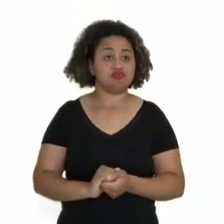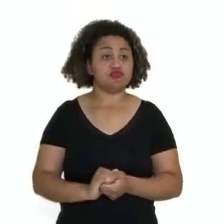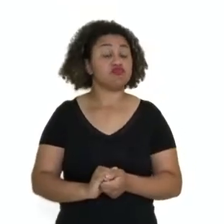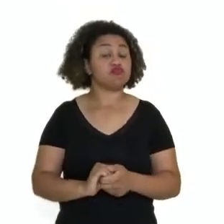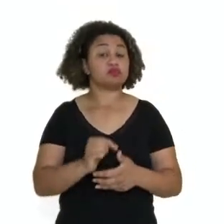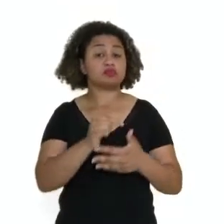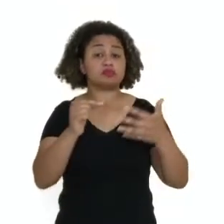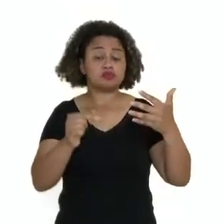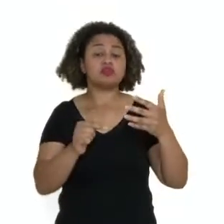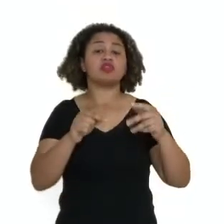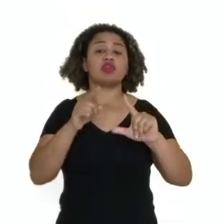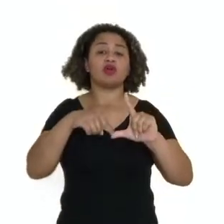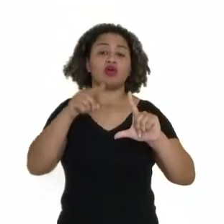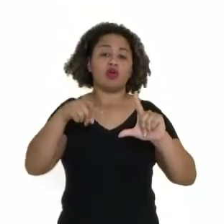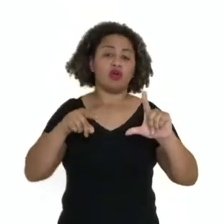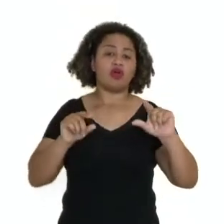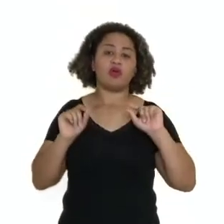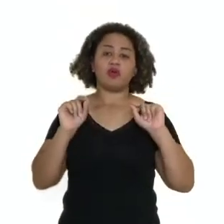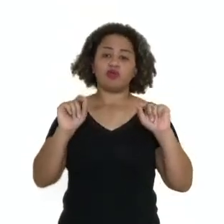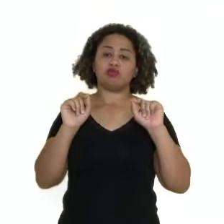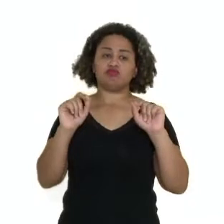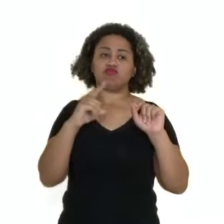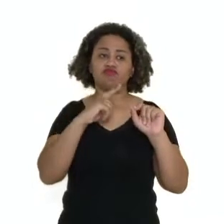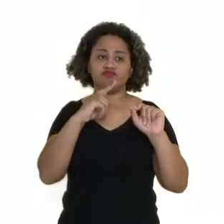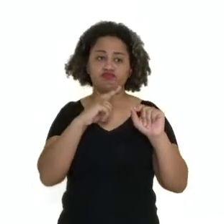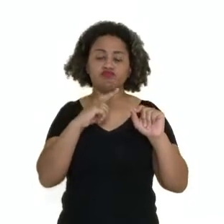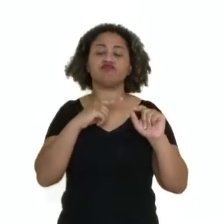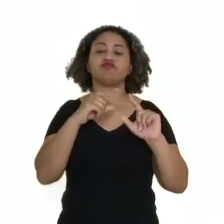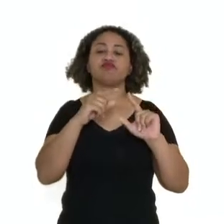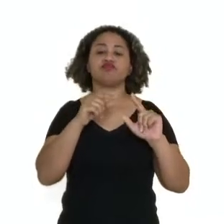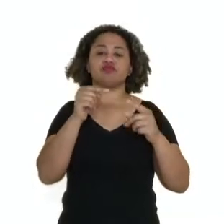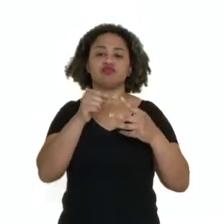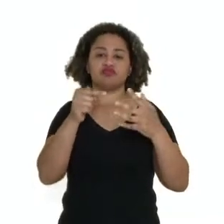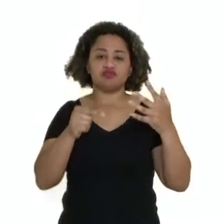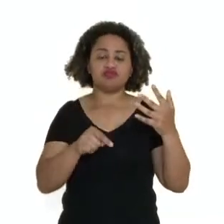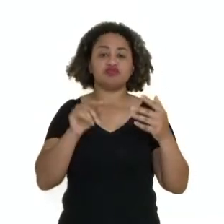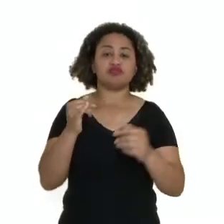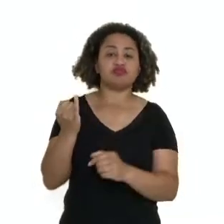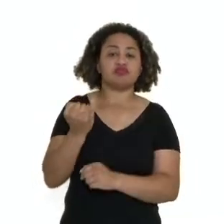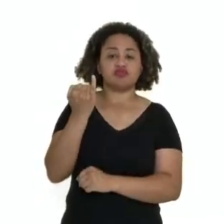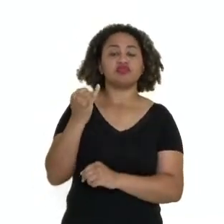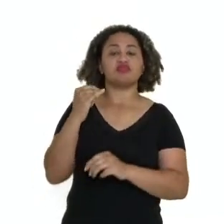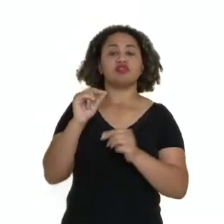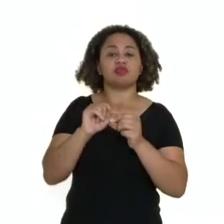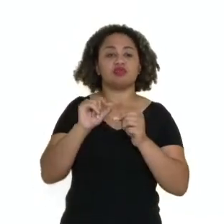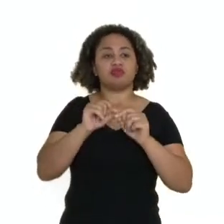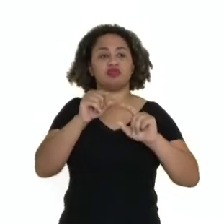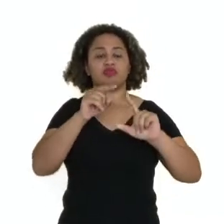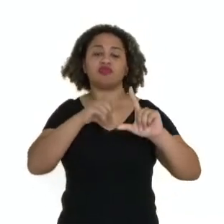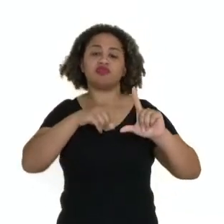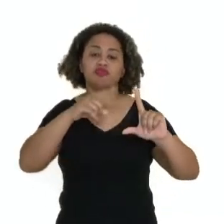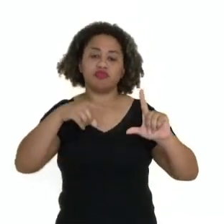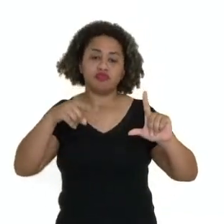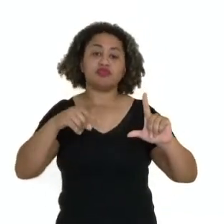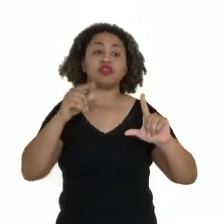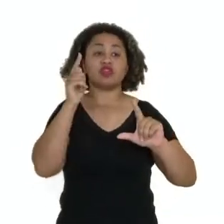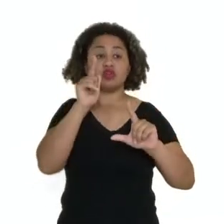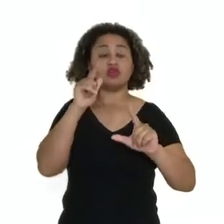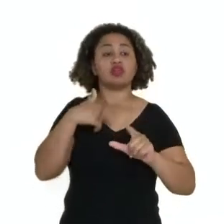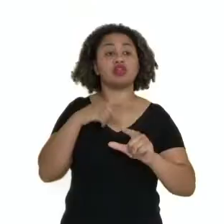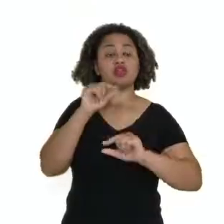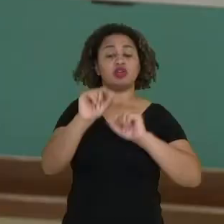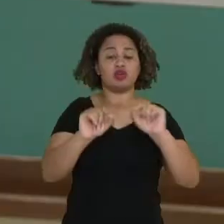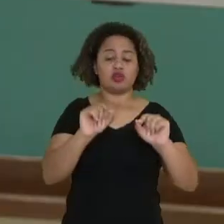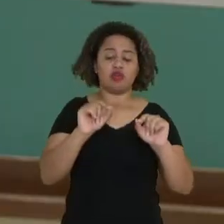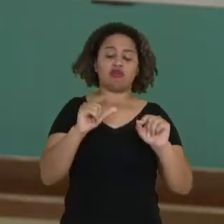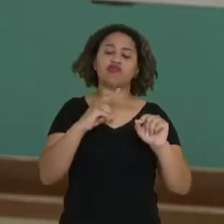Elementos gráficos. Quais são, então, os elementos importantes na construção de um gráfico para que eu possa, então, ter uma